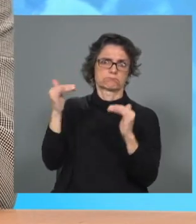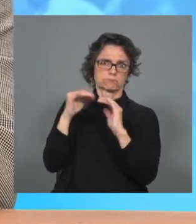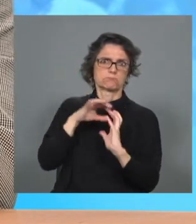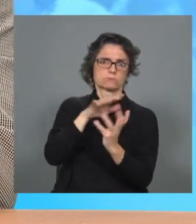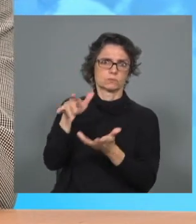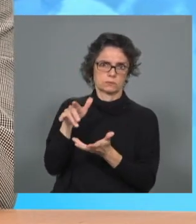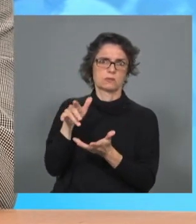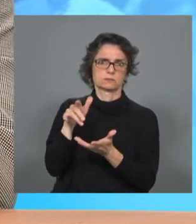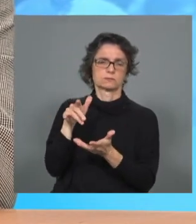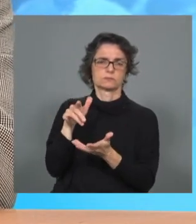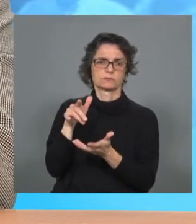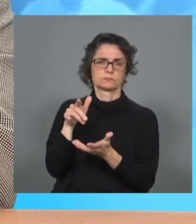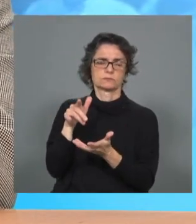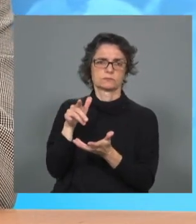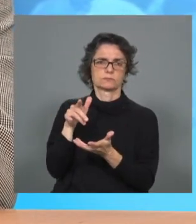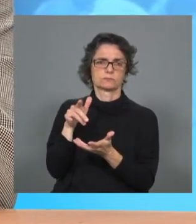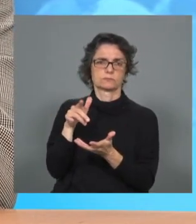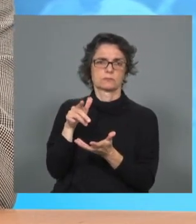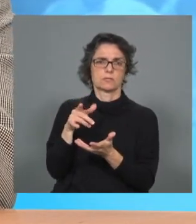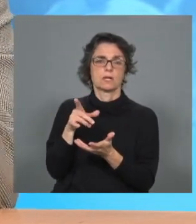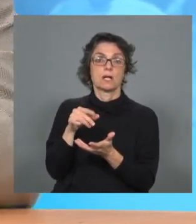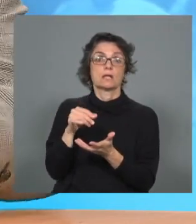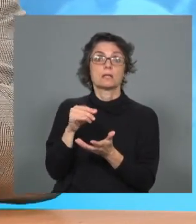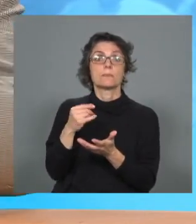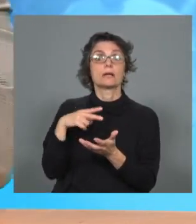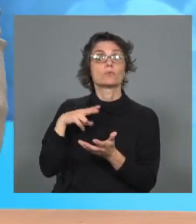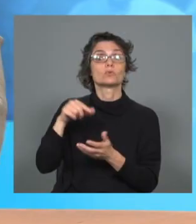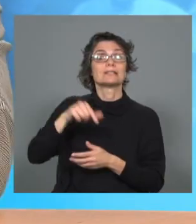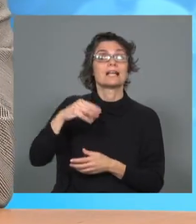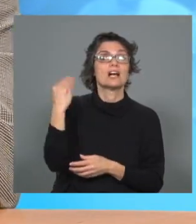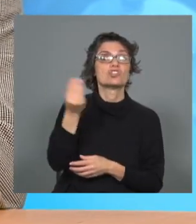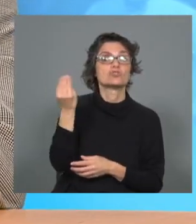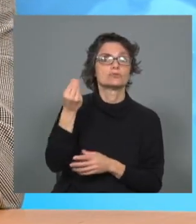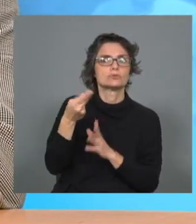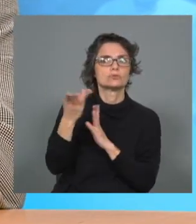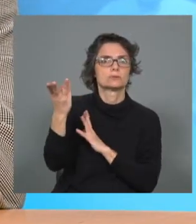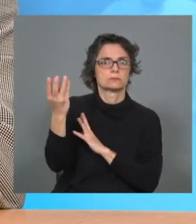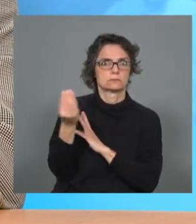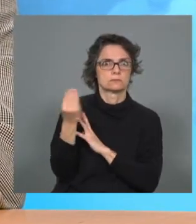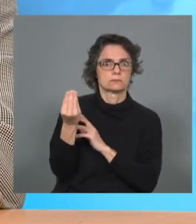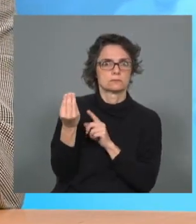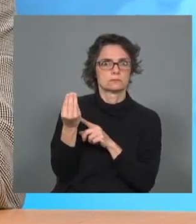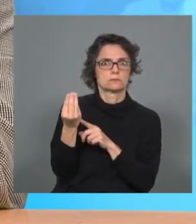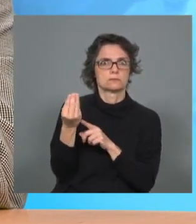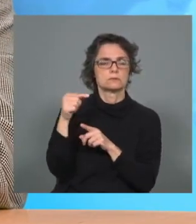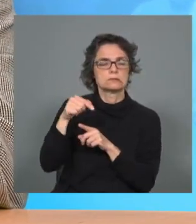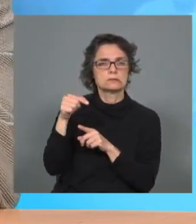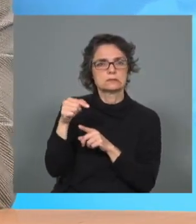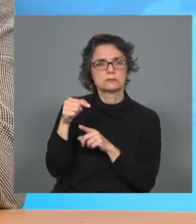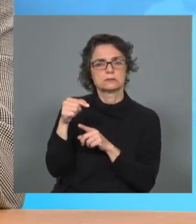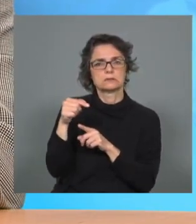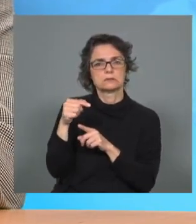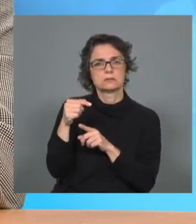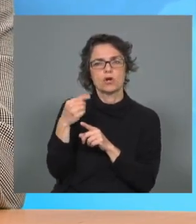mundial. Em termos de juventude, que também é importante para percebermos com as tendências de longo prazo, nós continuamos a ter uma forte